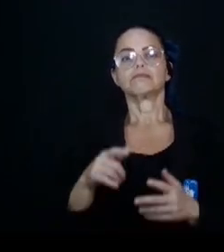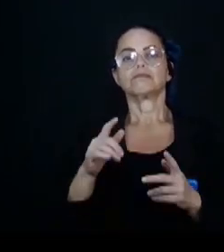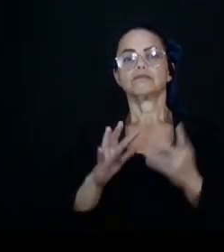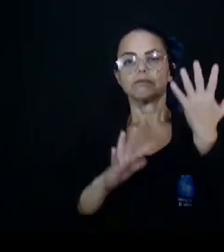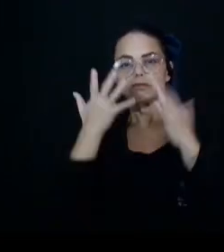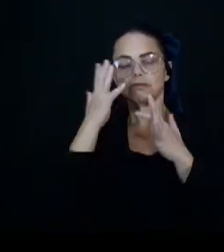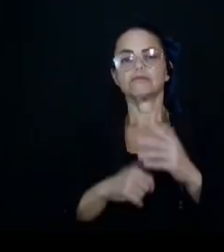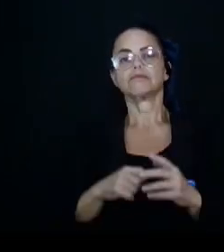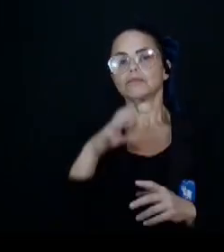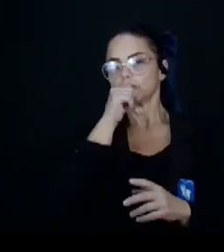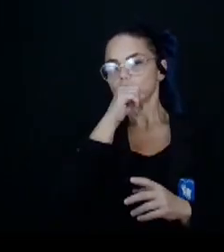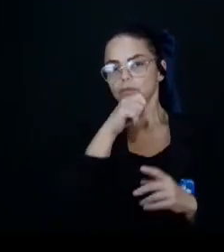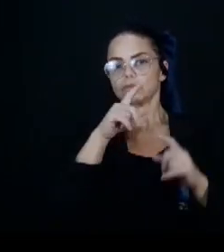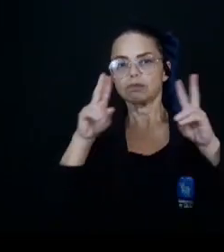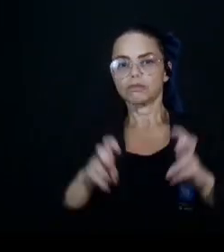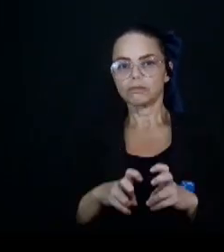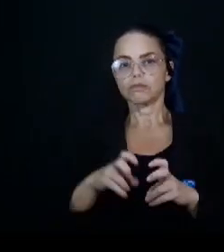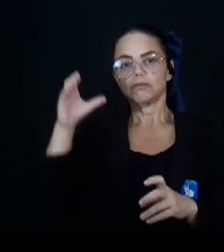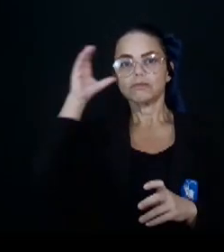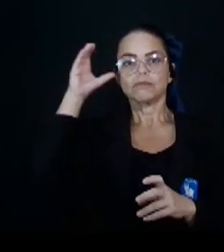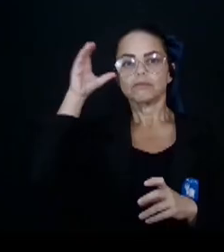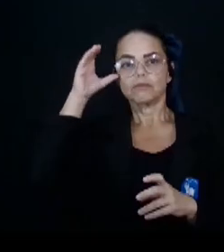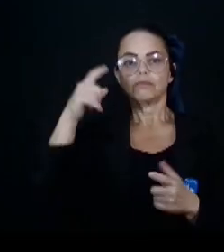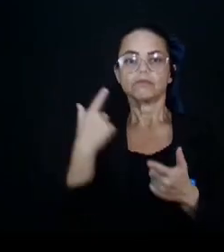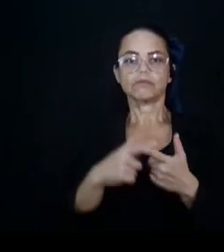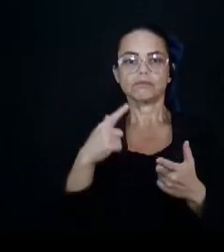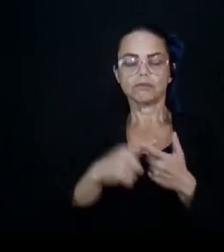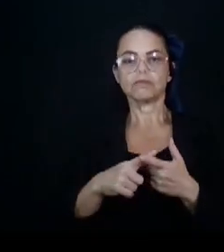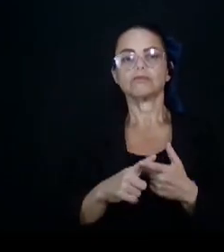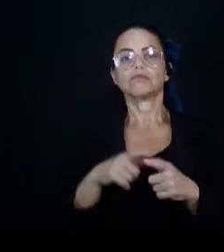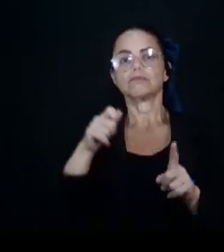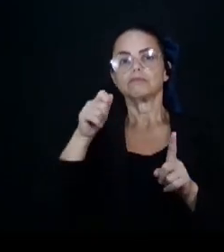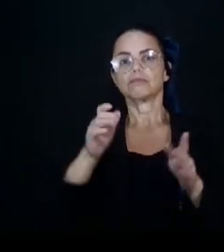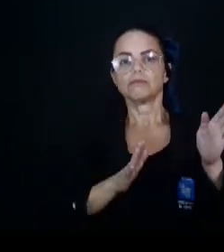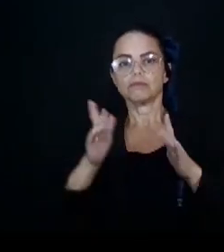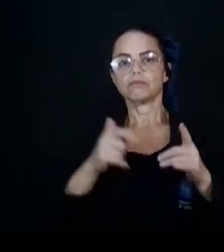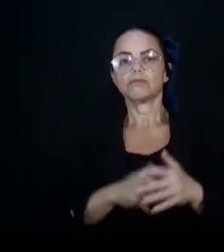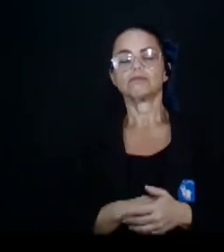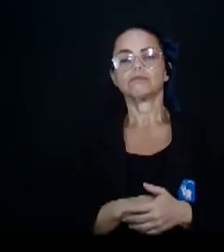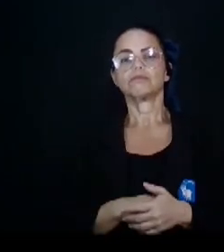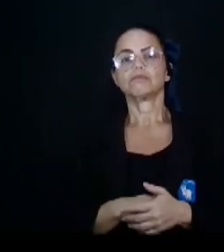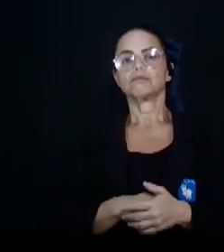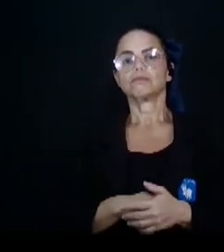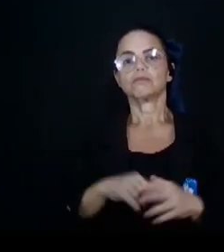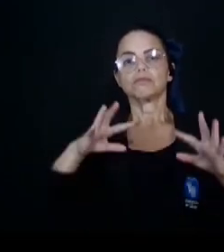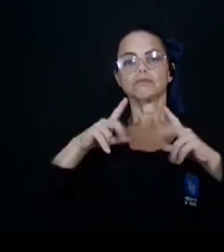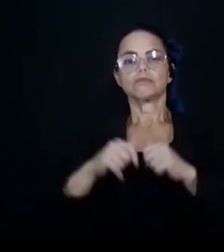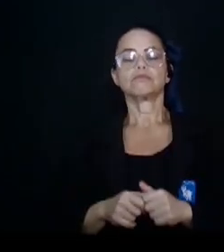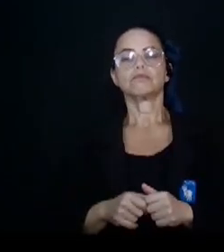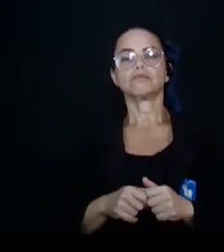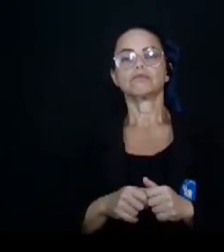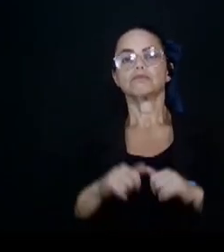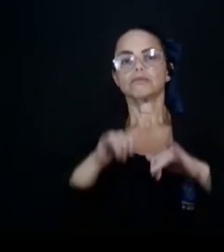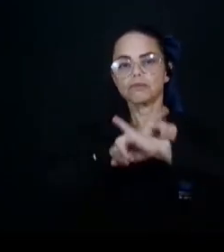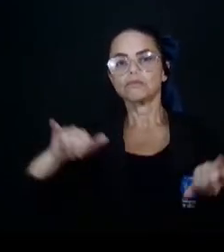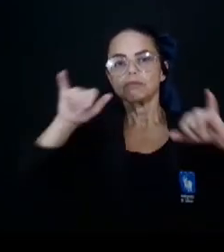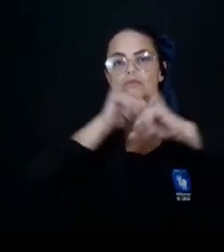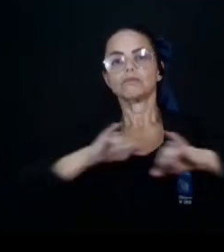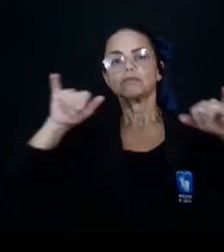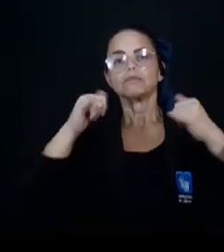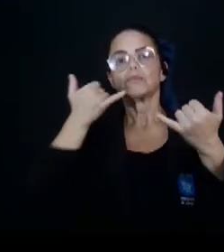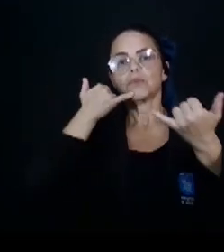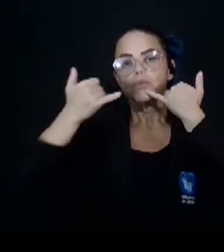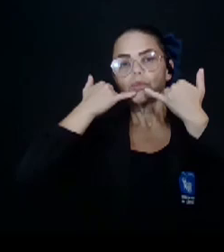fala da conscientização, porque é o momento que todo mundo está divulgando essas informações, mas mais